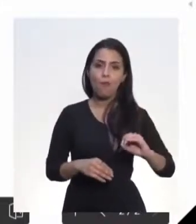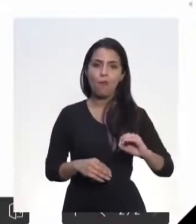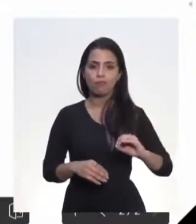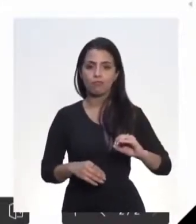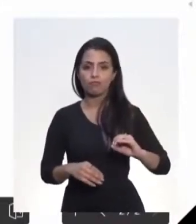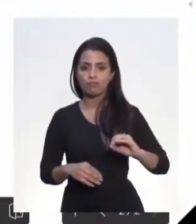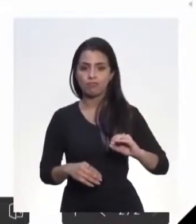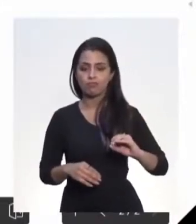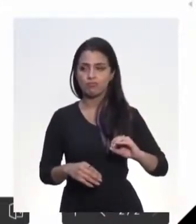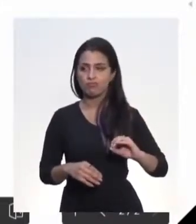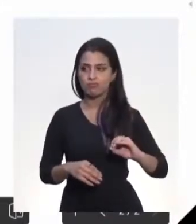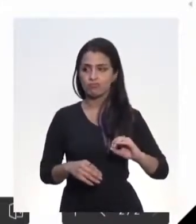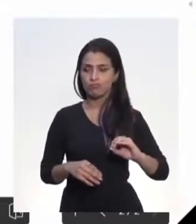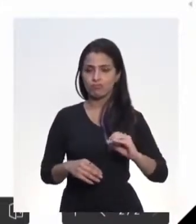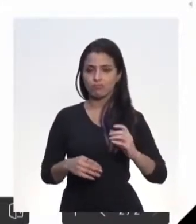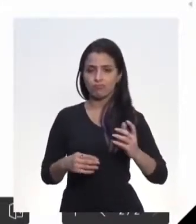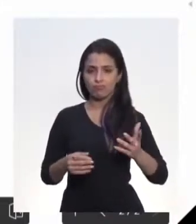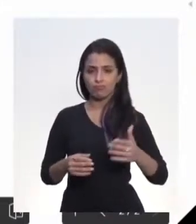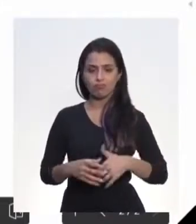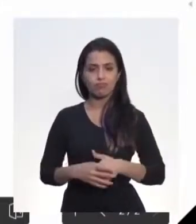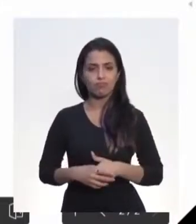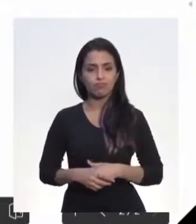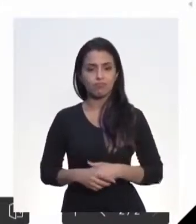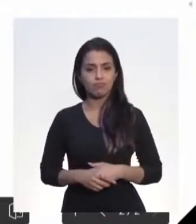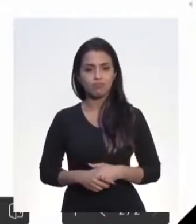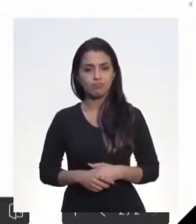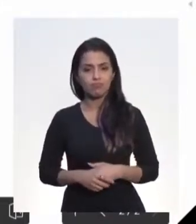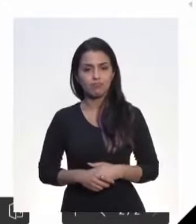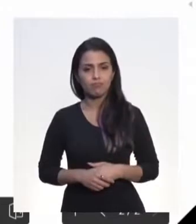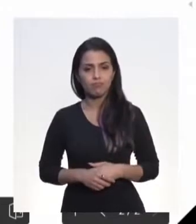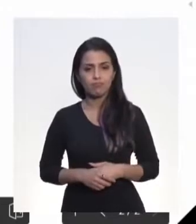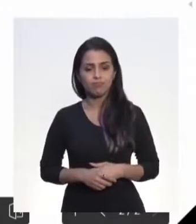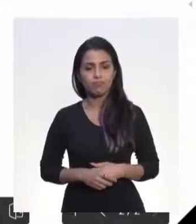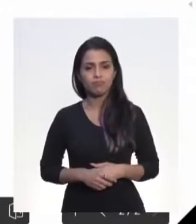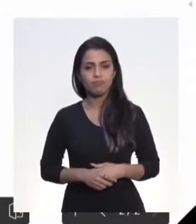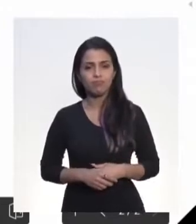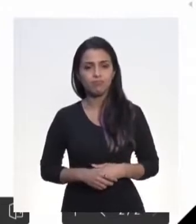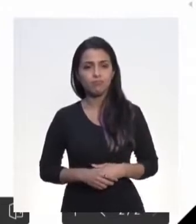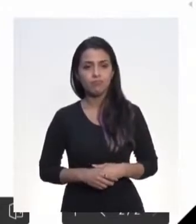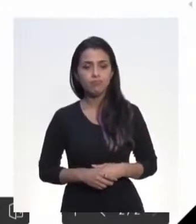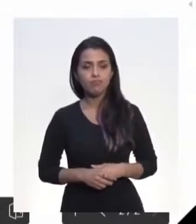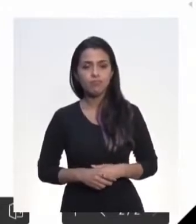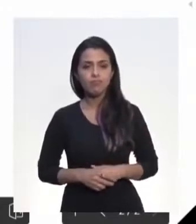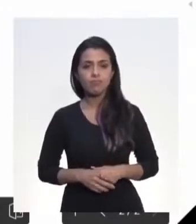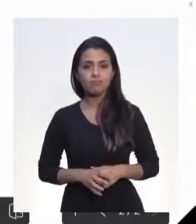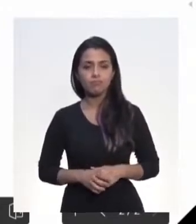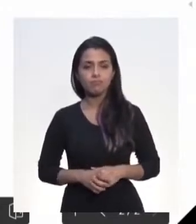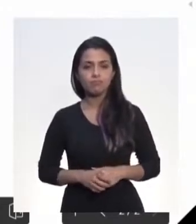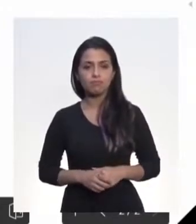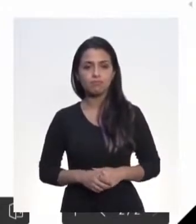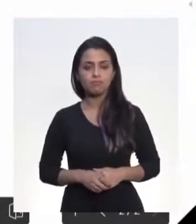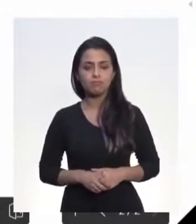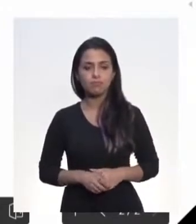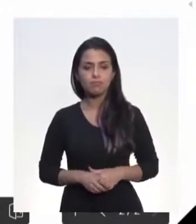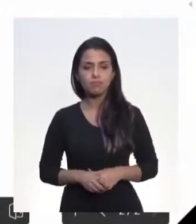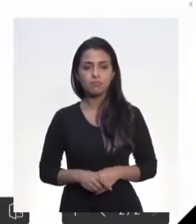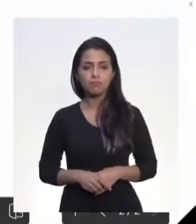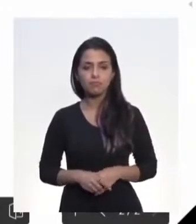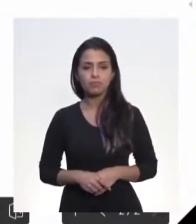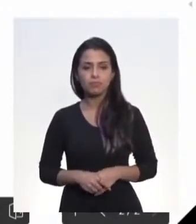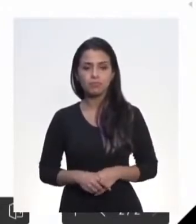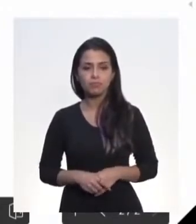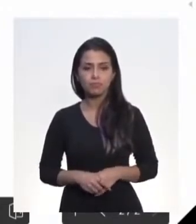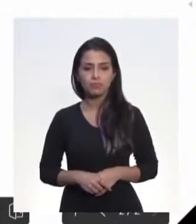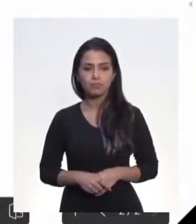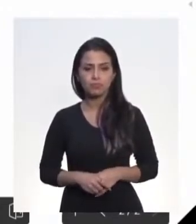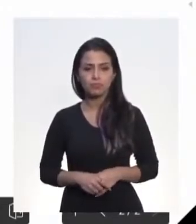com o como, eu preciso começar aqui, ó. Não, mas dá certo? pra colocar embaixo. Como Ó.